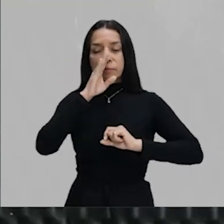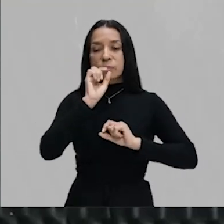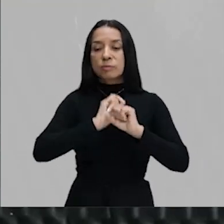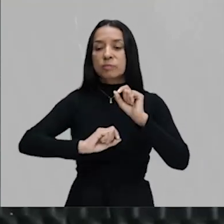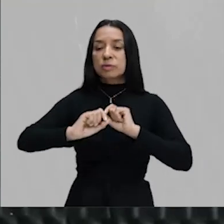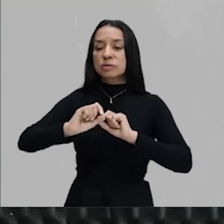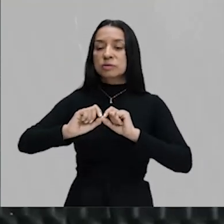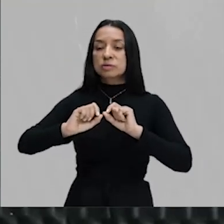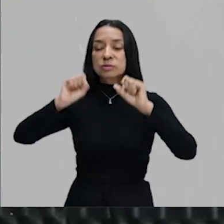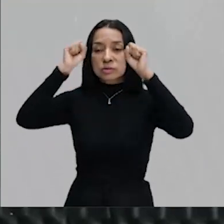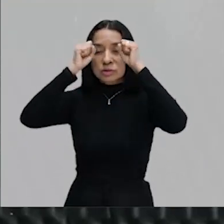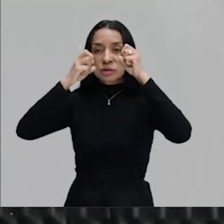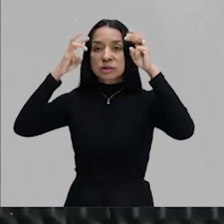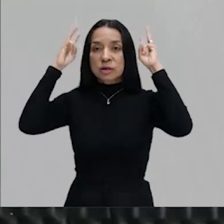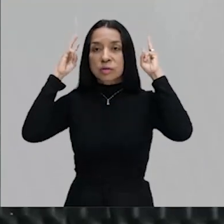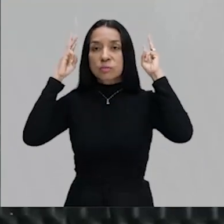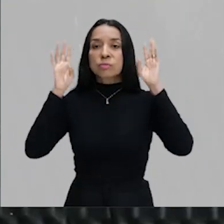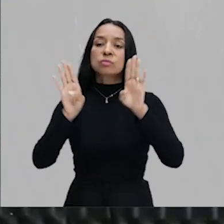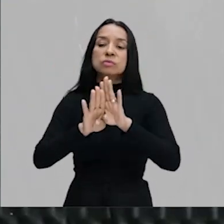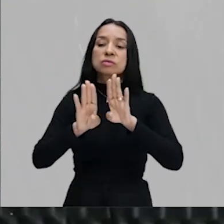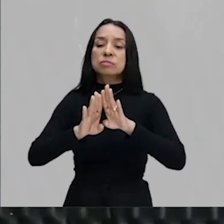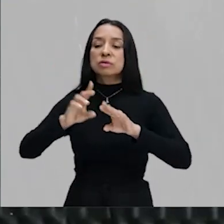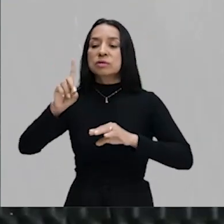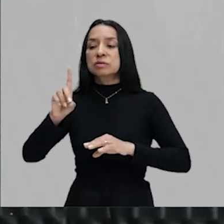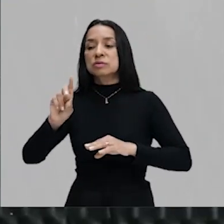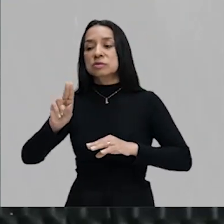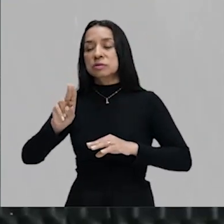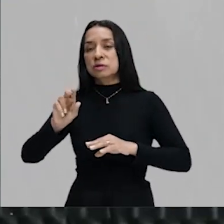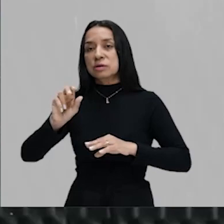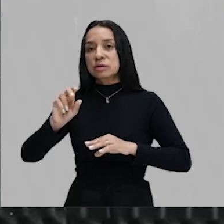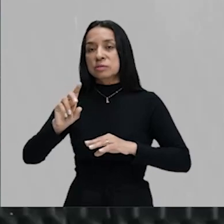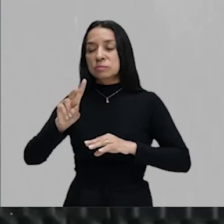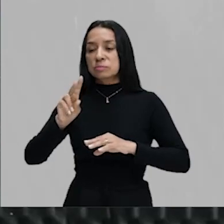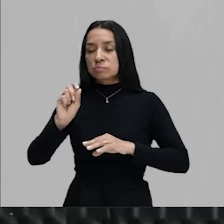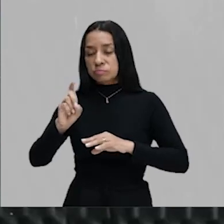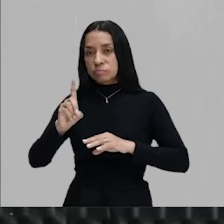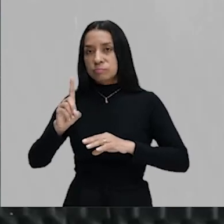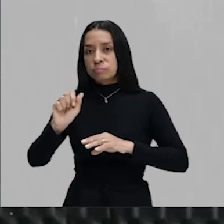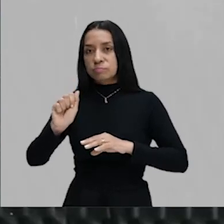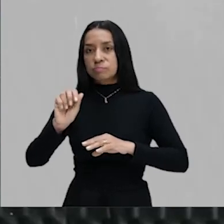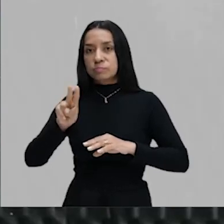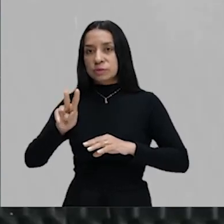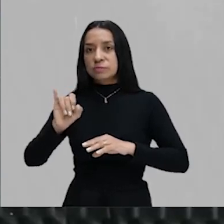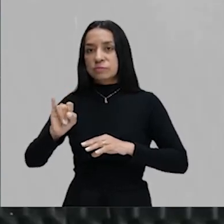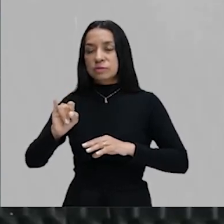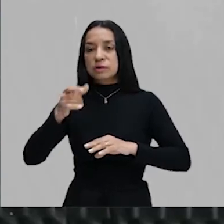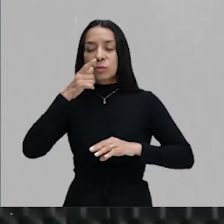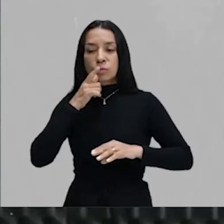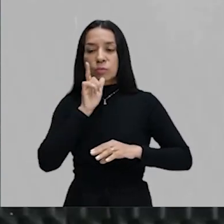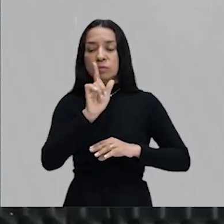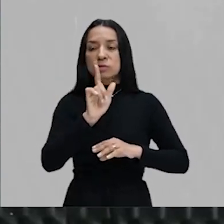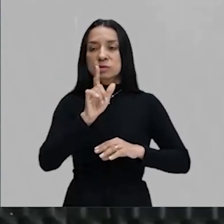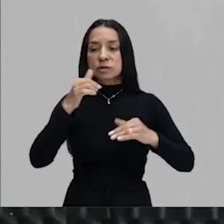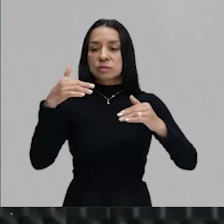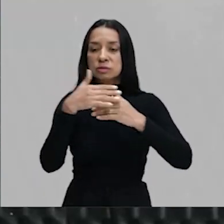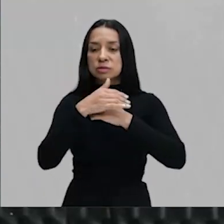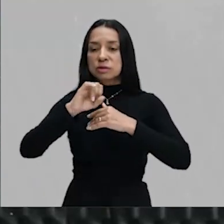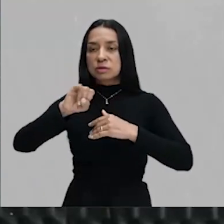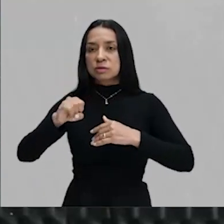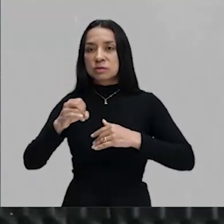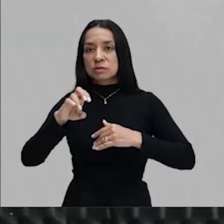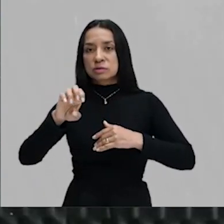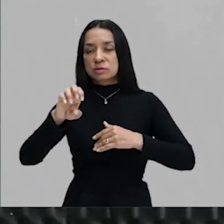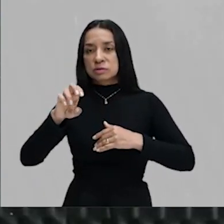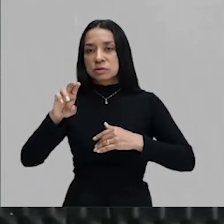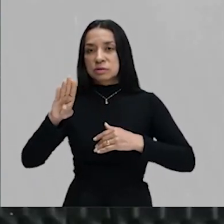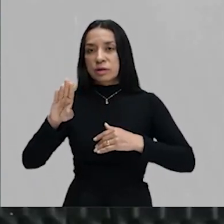de Saul e, acima de tudo, de Davi, que teria conquistado a cidade de Jebus, que